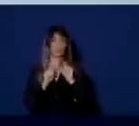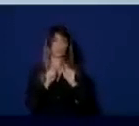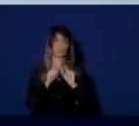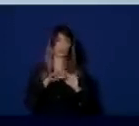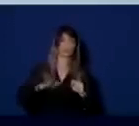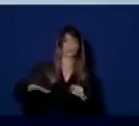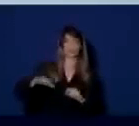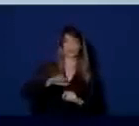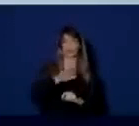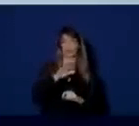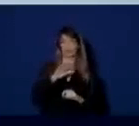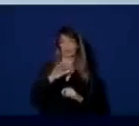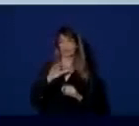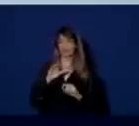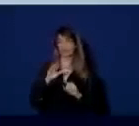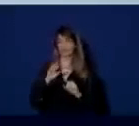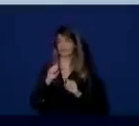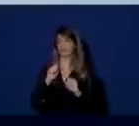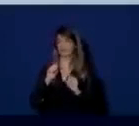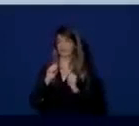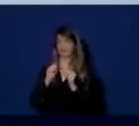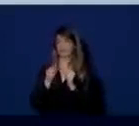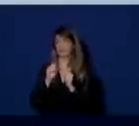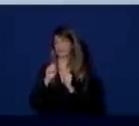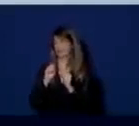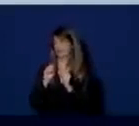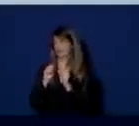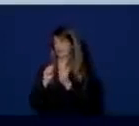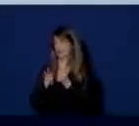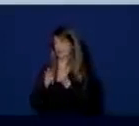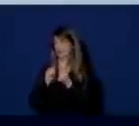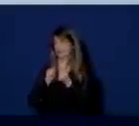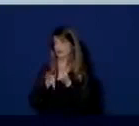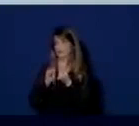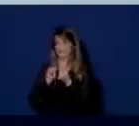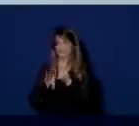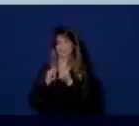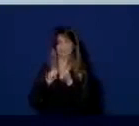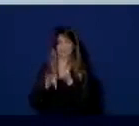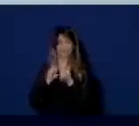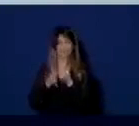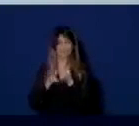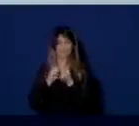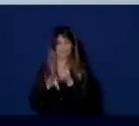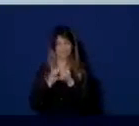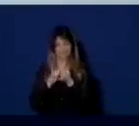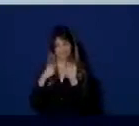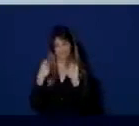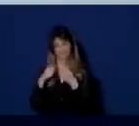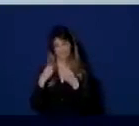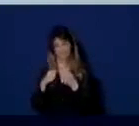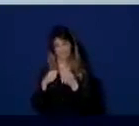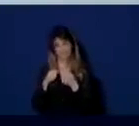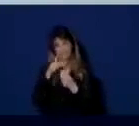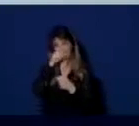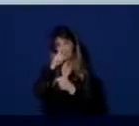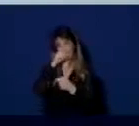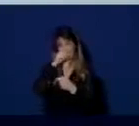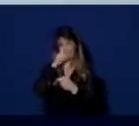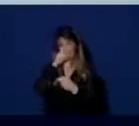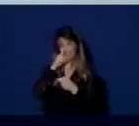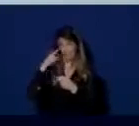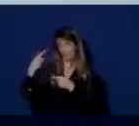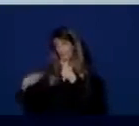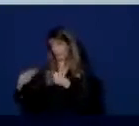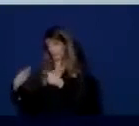o mercado de ativos no Brasil performando bem, pelo motivo 1, que é você tirar o risco de cauda do